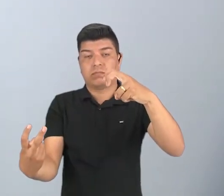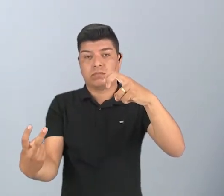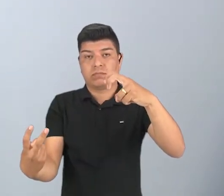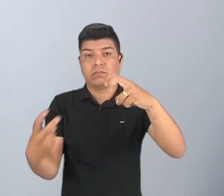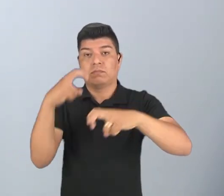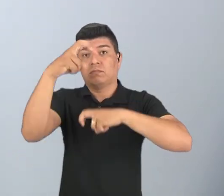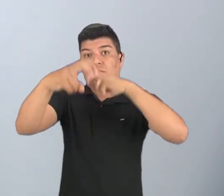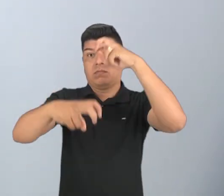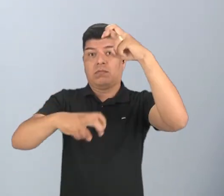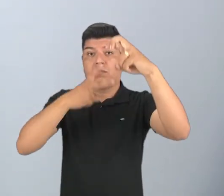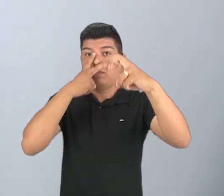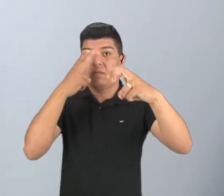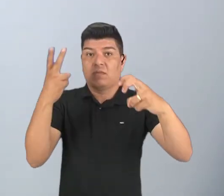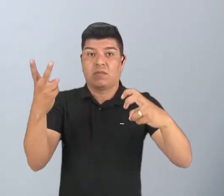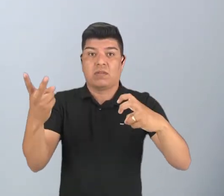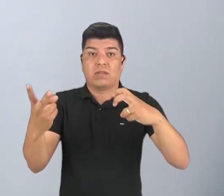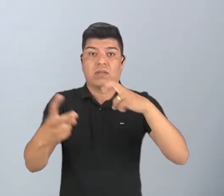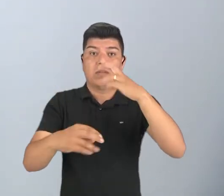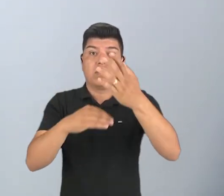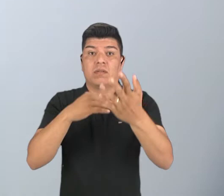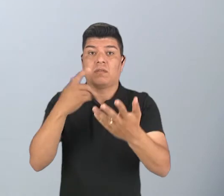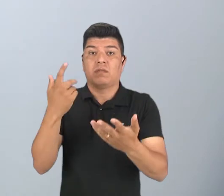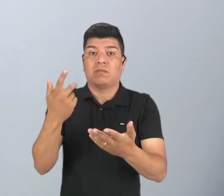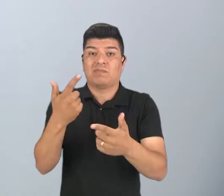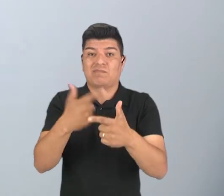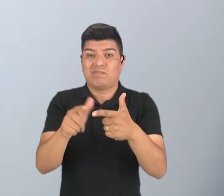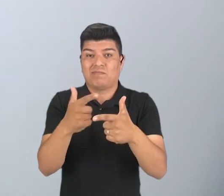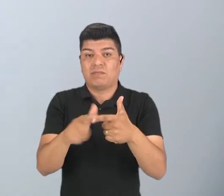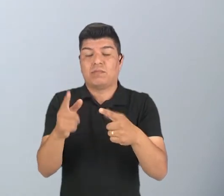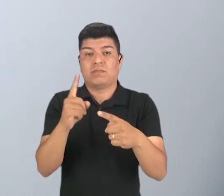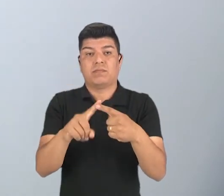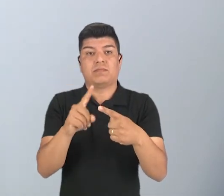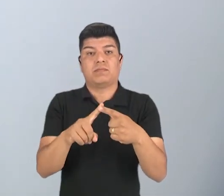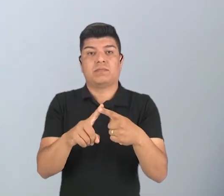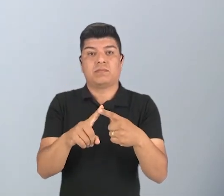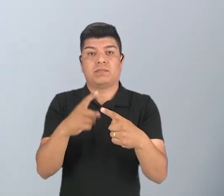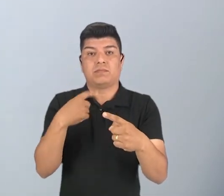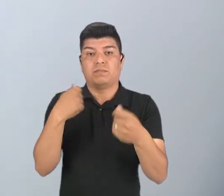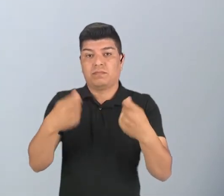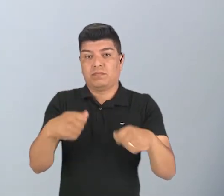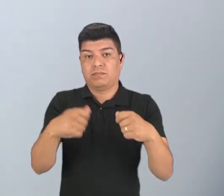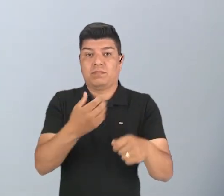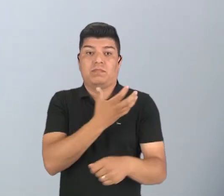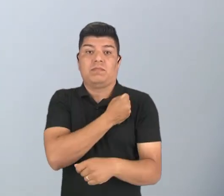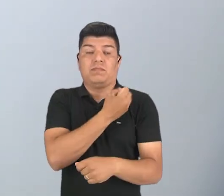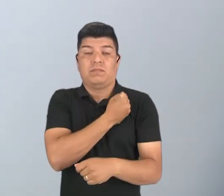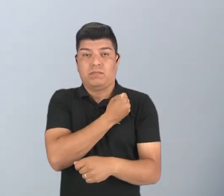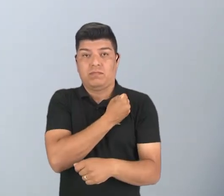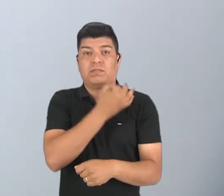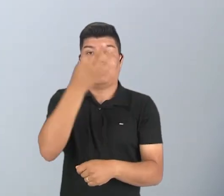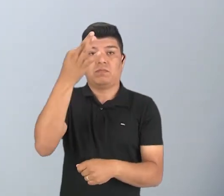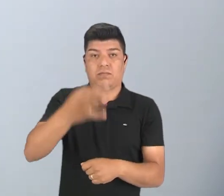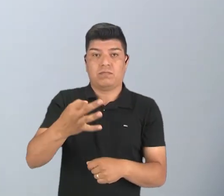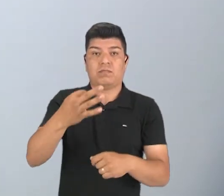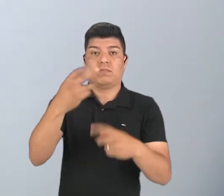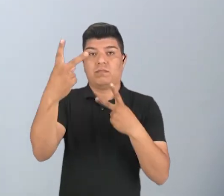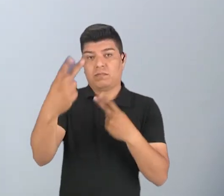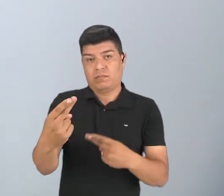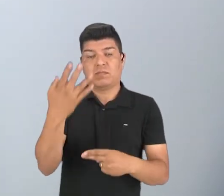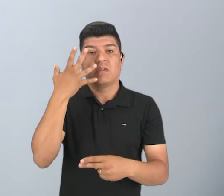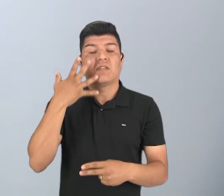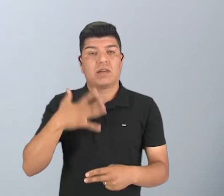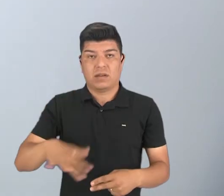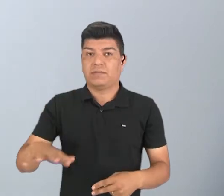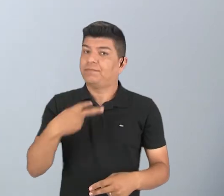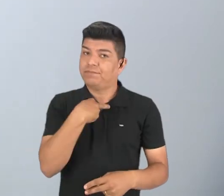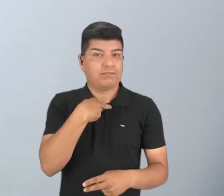a roda gigante acaba tendo um problema. Por quê? Teria que ter um número igual de crianças. Lembra